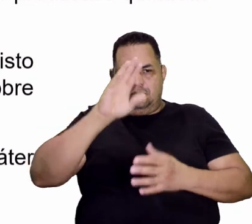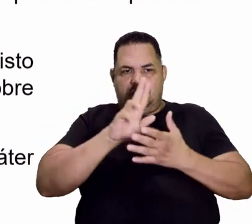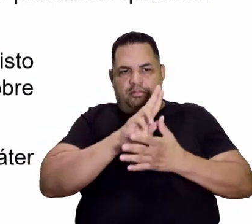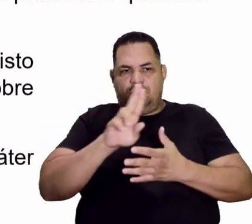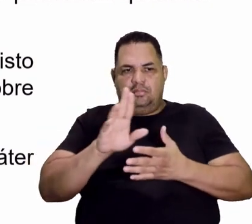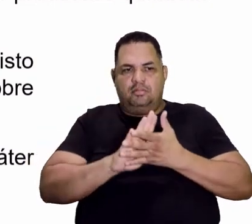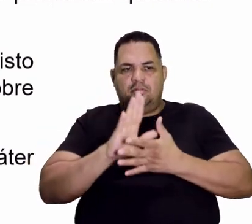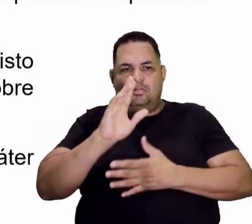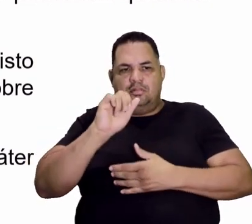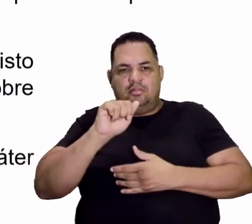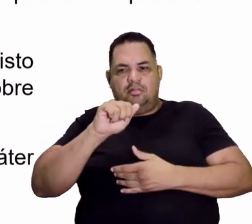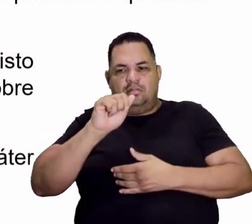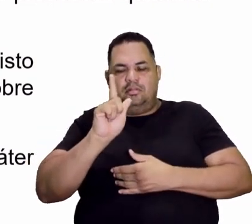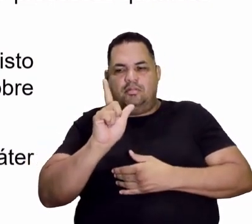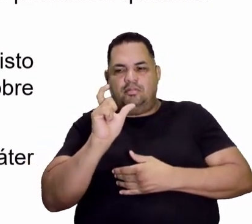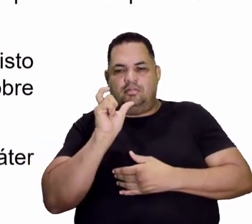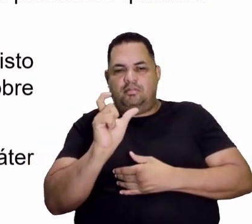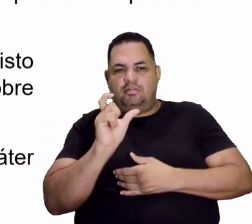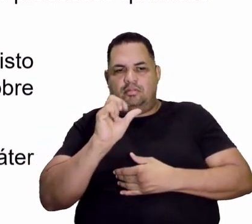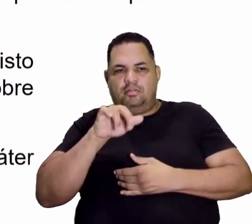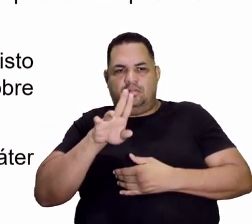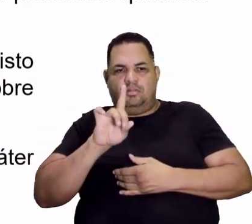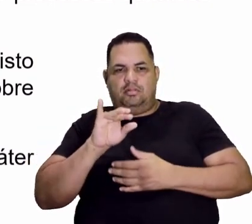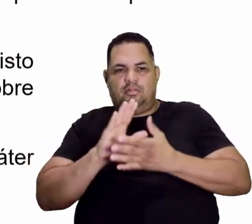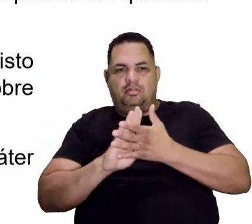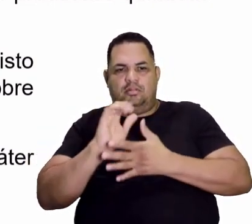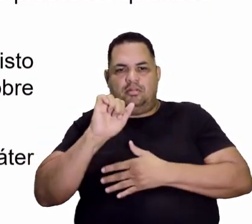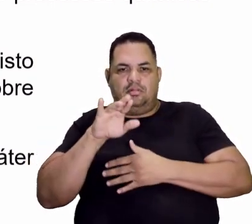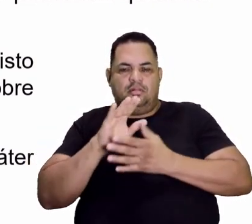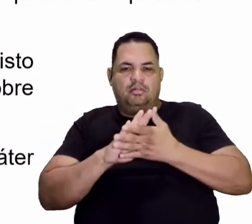nome alquimia e alambique tenha origem árabe.